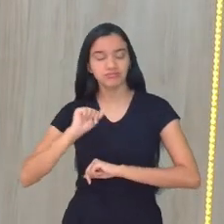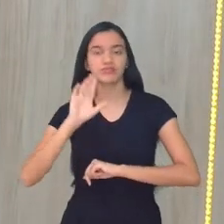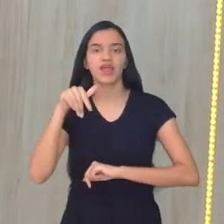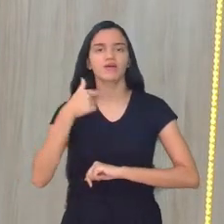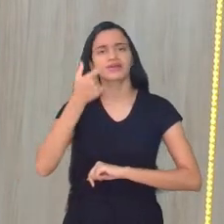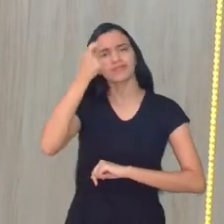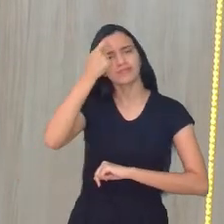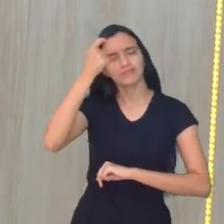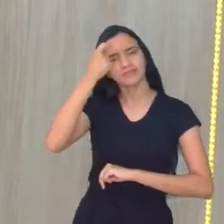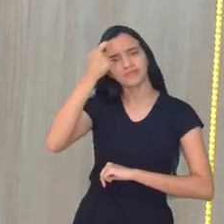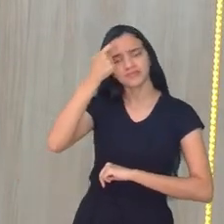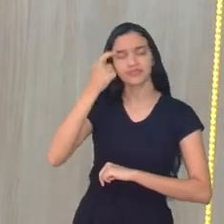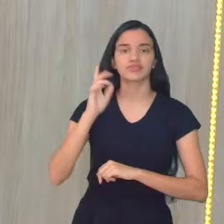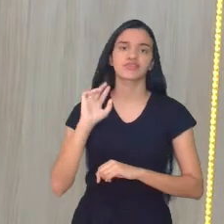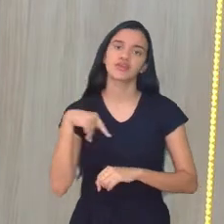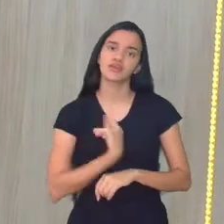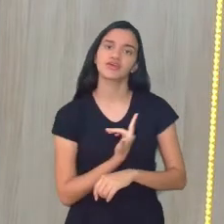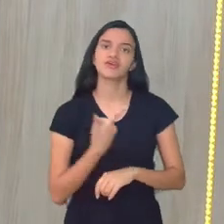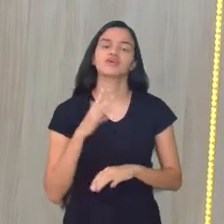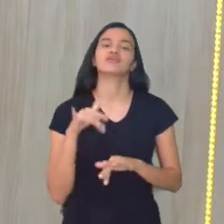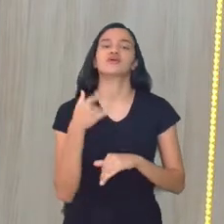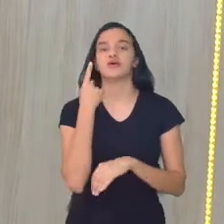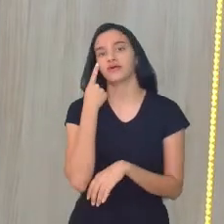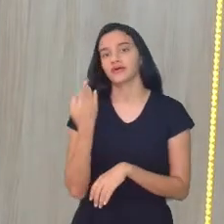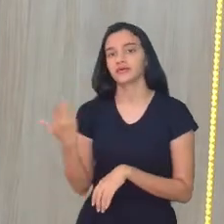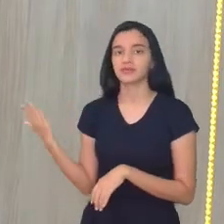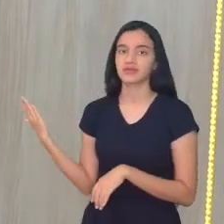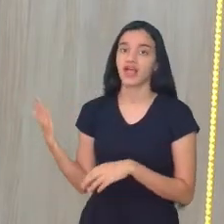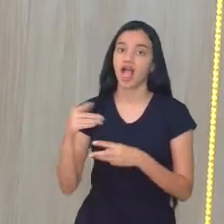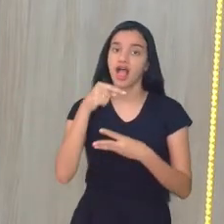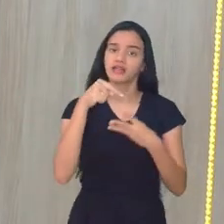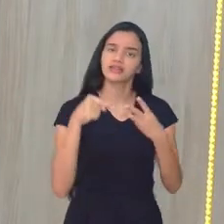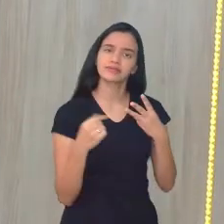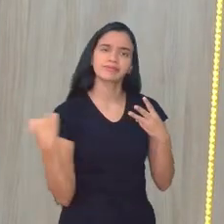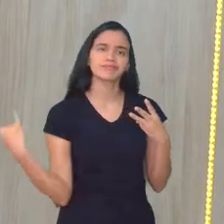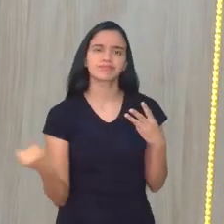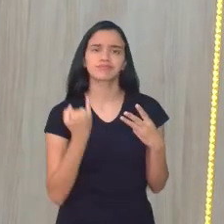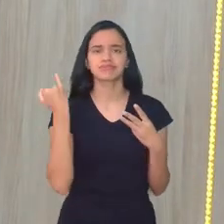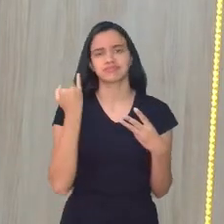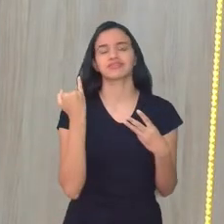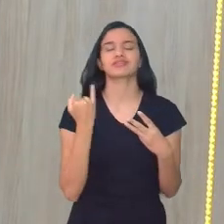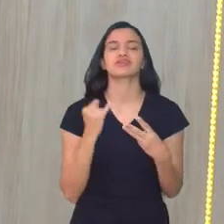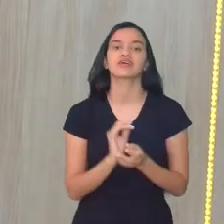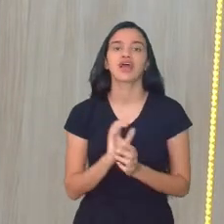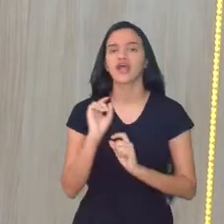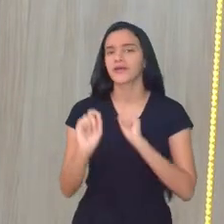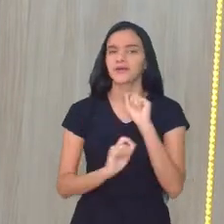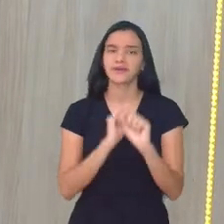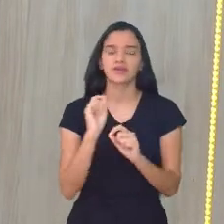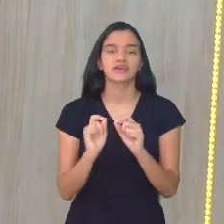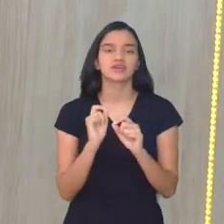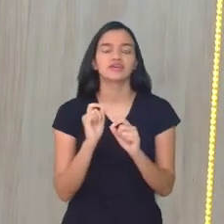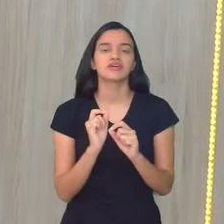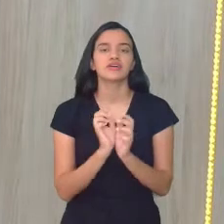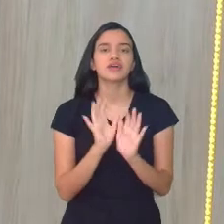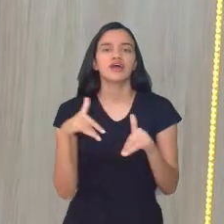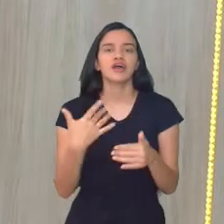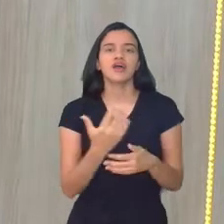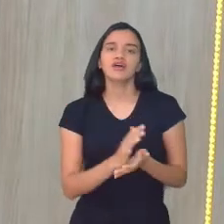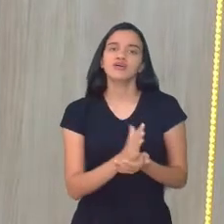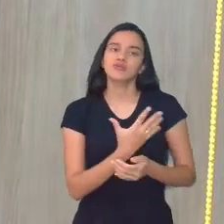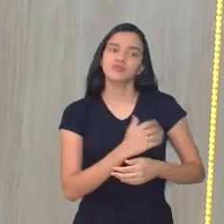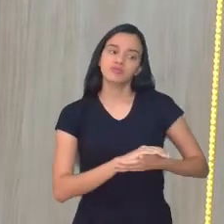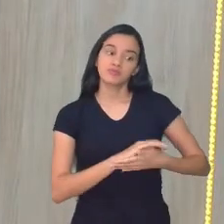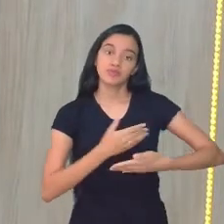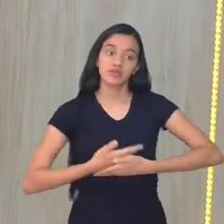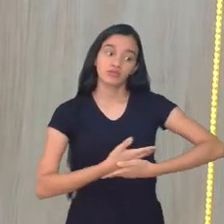de conscientização, e nós elegemos aí 3 pontos muito significativos. A questão do aleitamento materno,